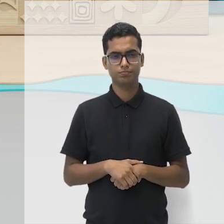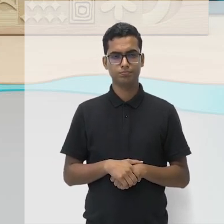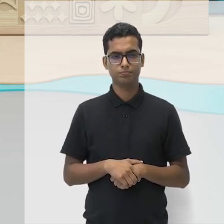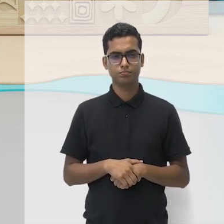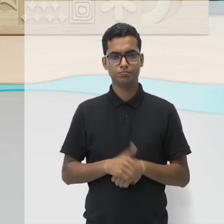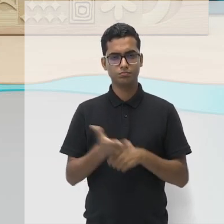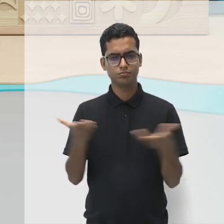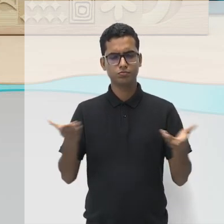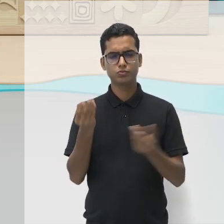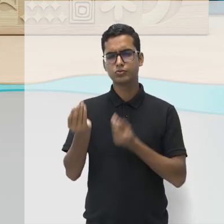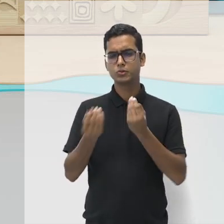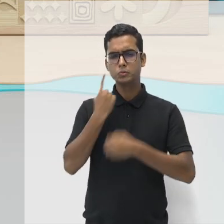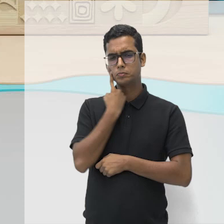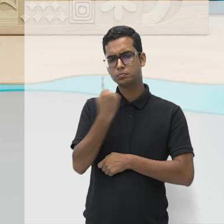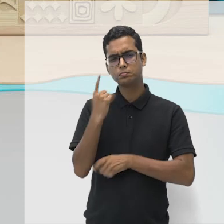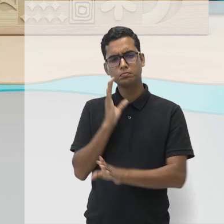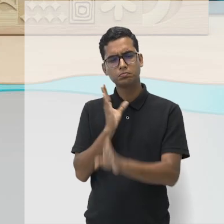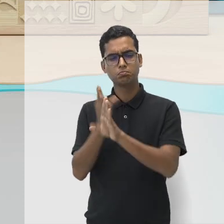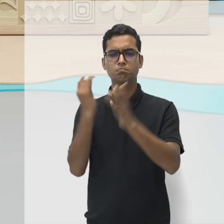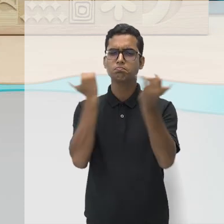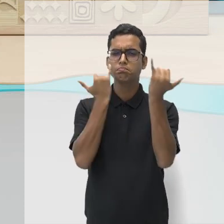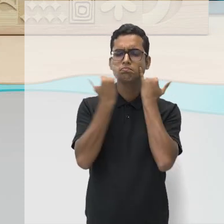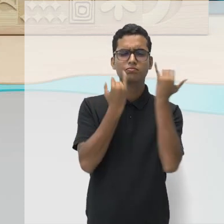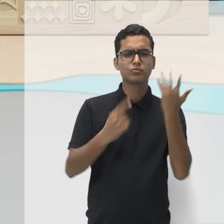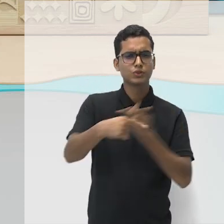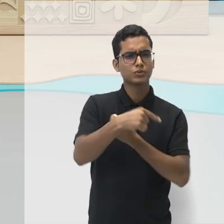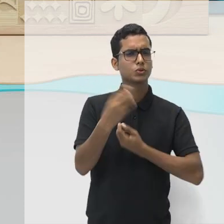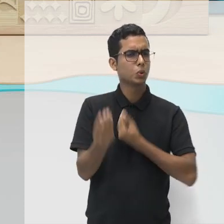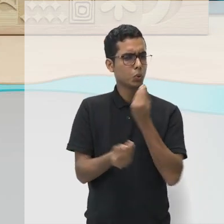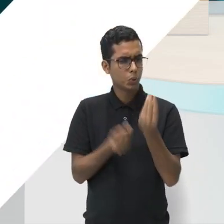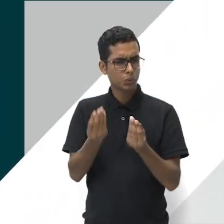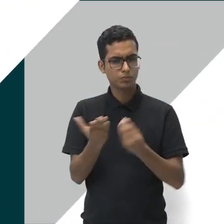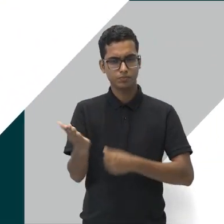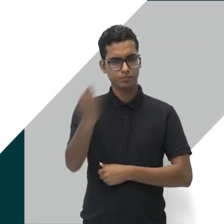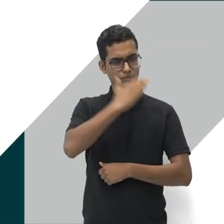vai ver agora como identificar essas informações aí. Vamos lá?